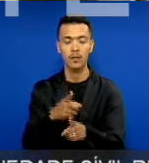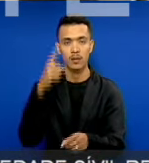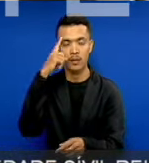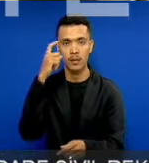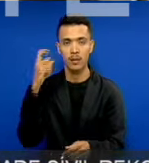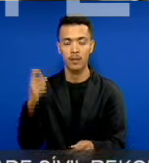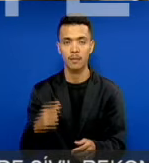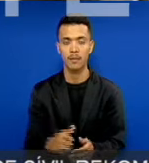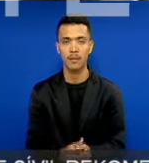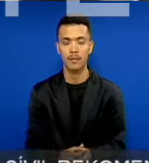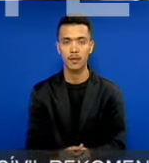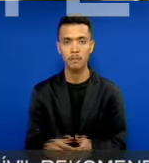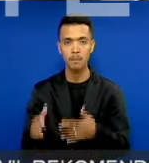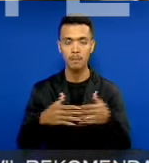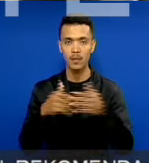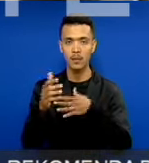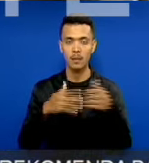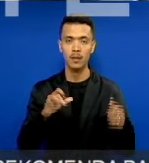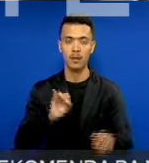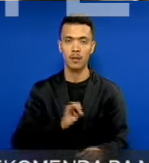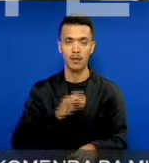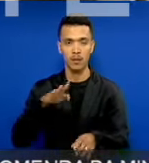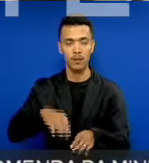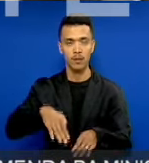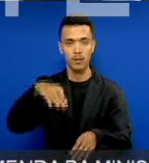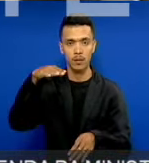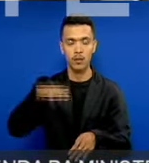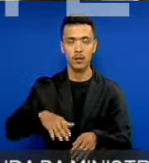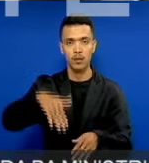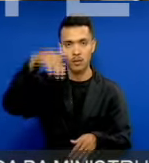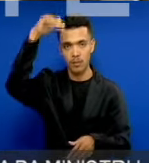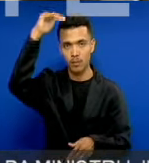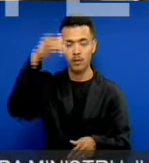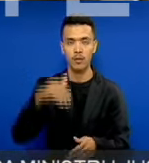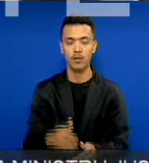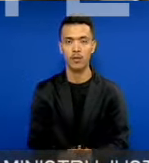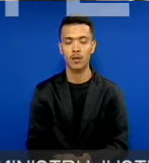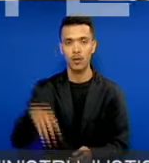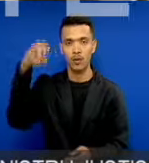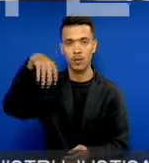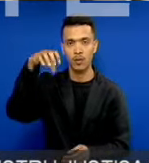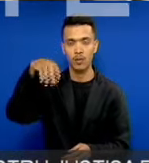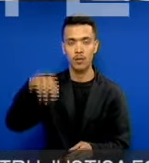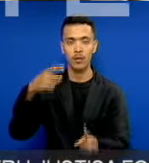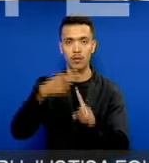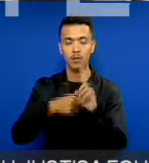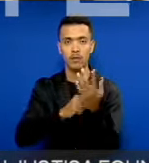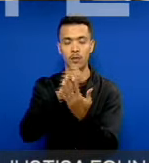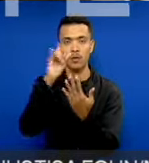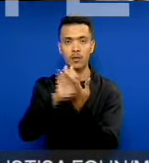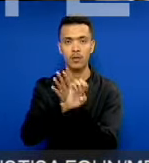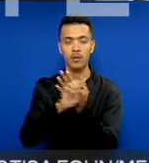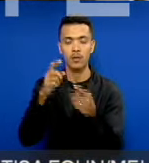Também, bem, eu sei que estou em Bolot, vai bem, né? O Dani é novembro, dezembro,